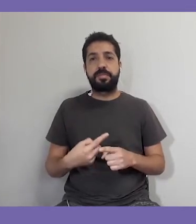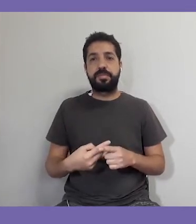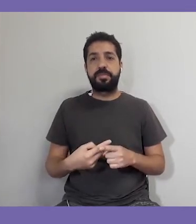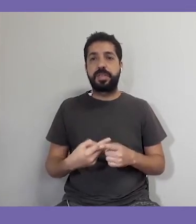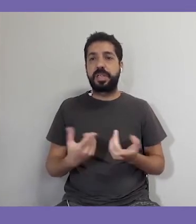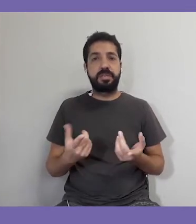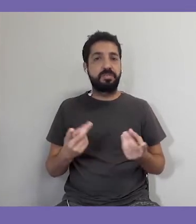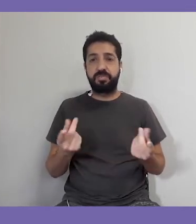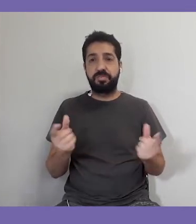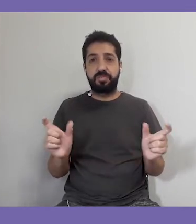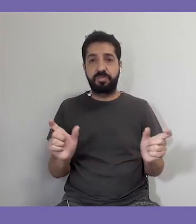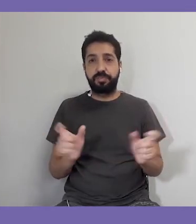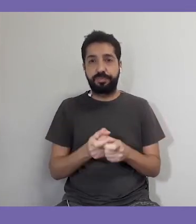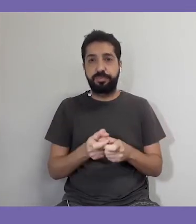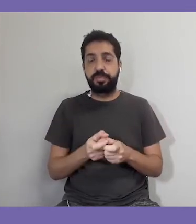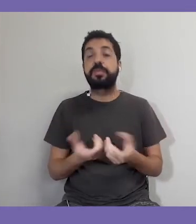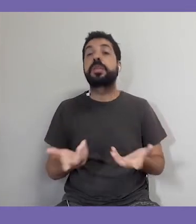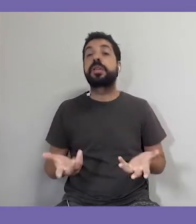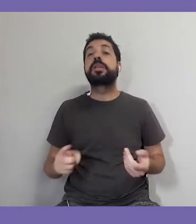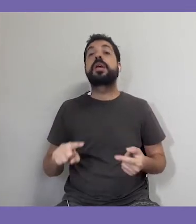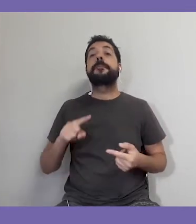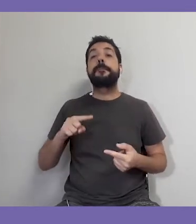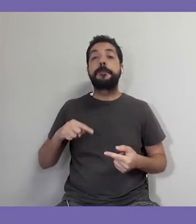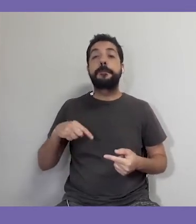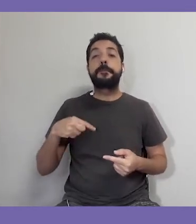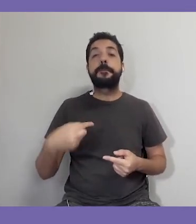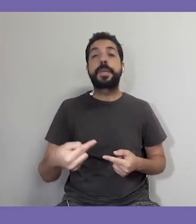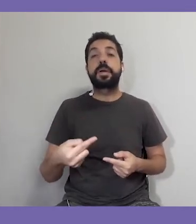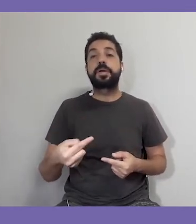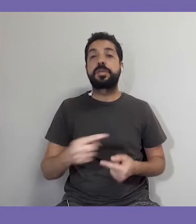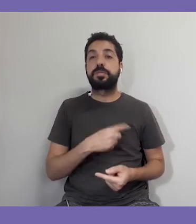desaparecimento da cultura e do cinema. E depois